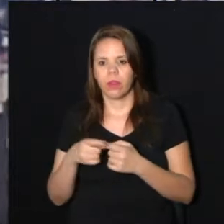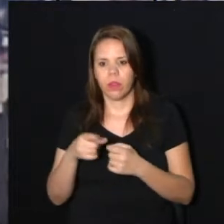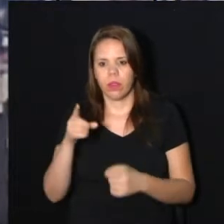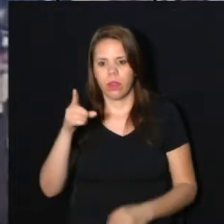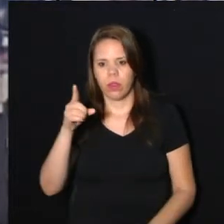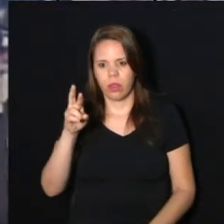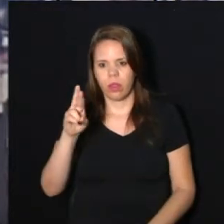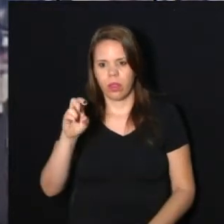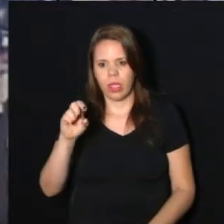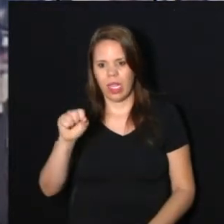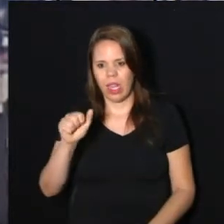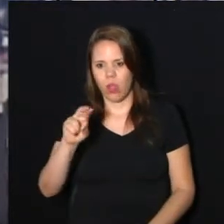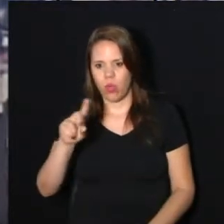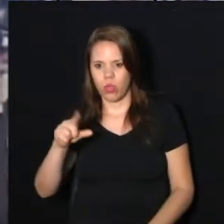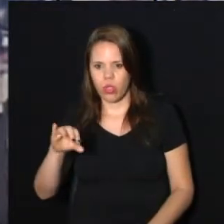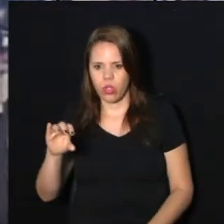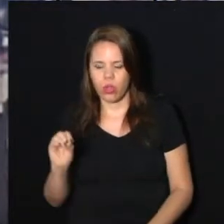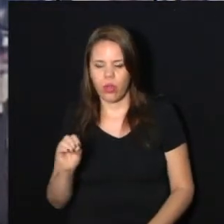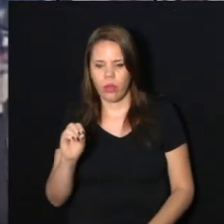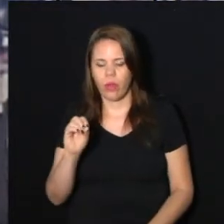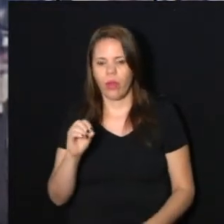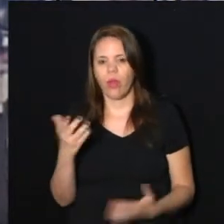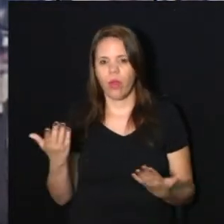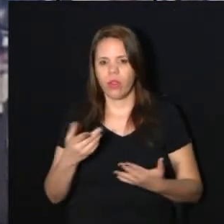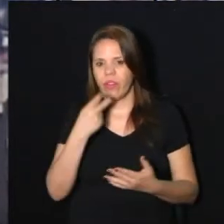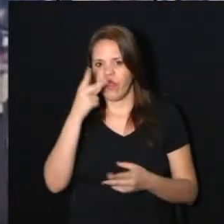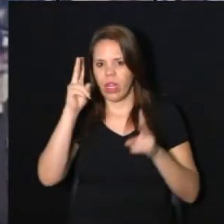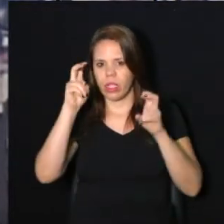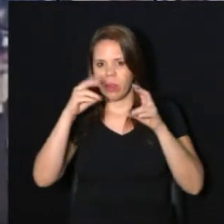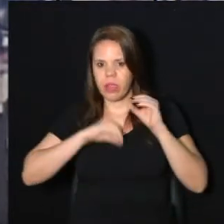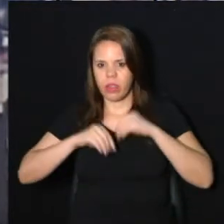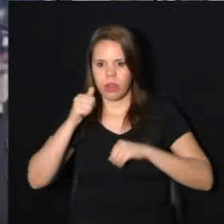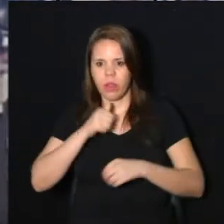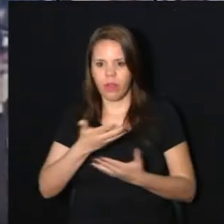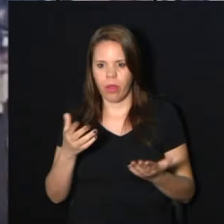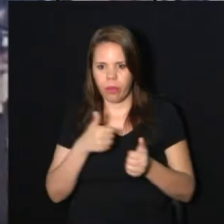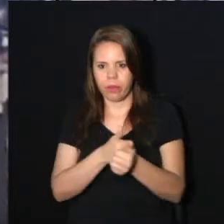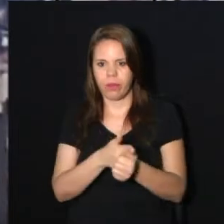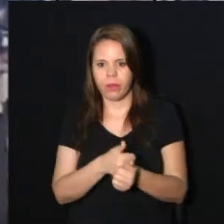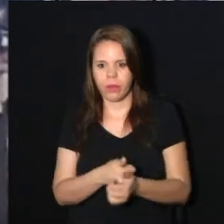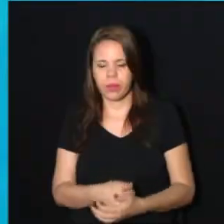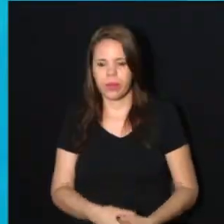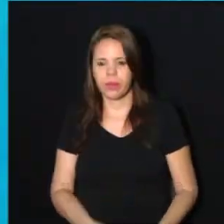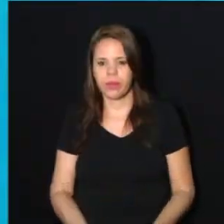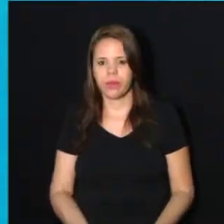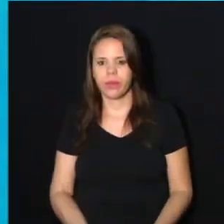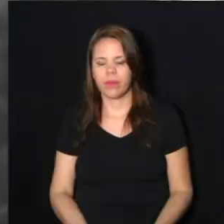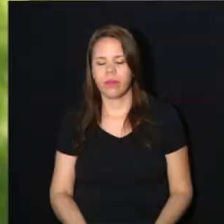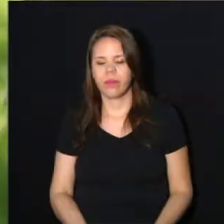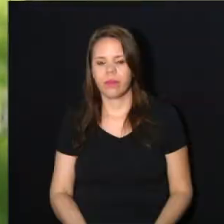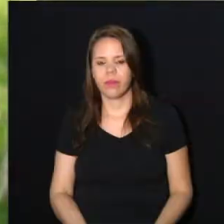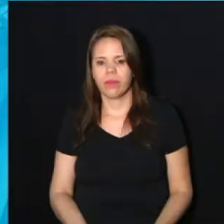Drauzio Varella. Hoje ele fala sobre depressão nas mulheres. Vamos acompanhar.